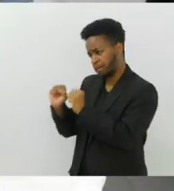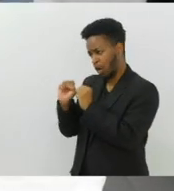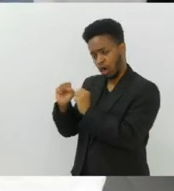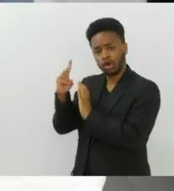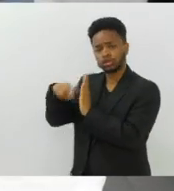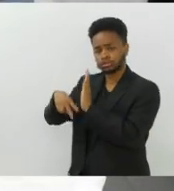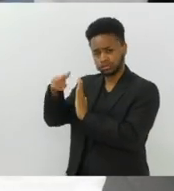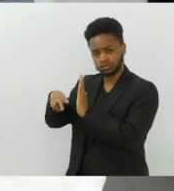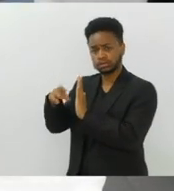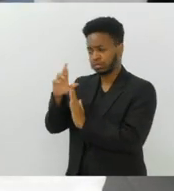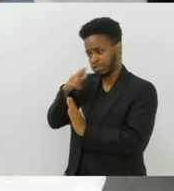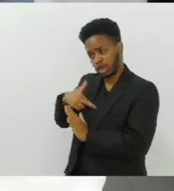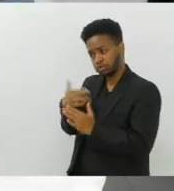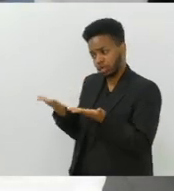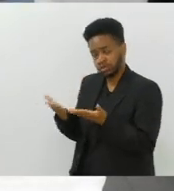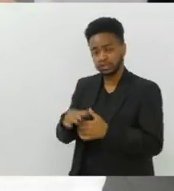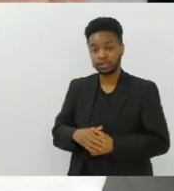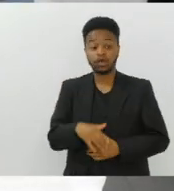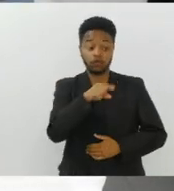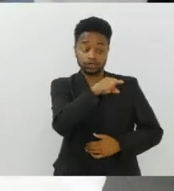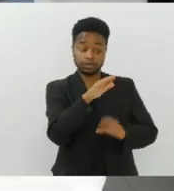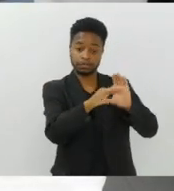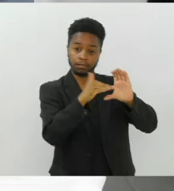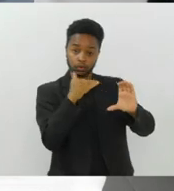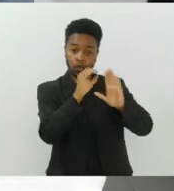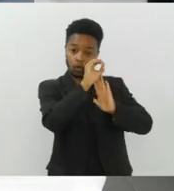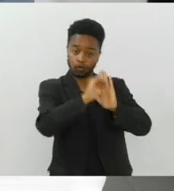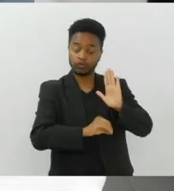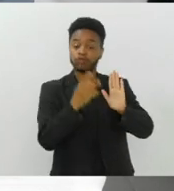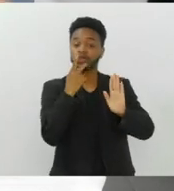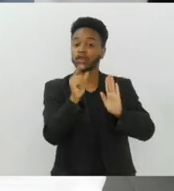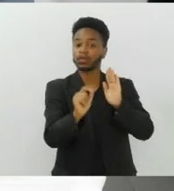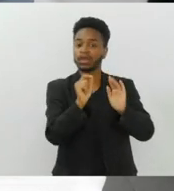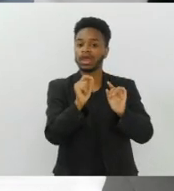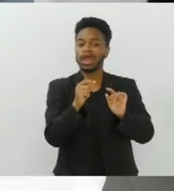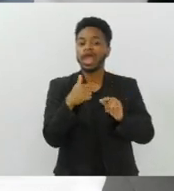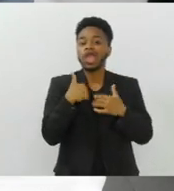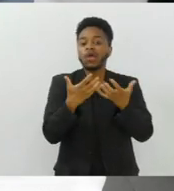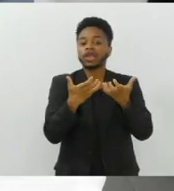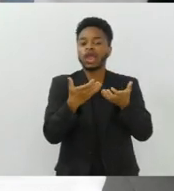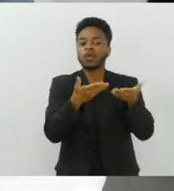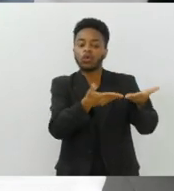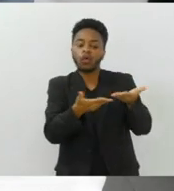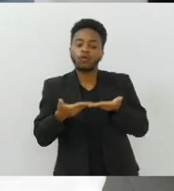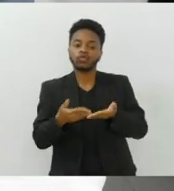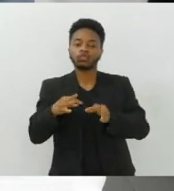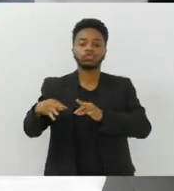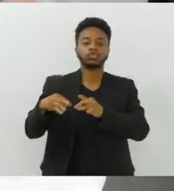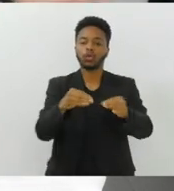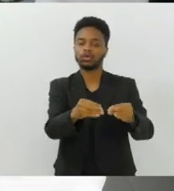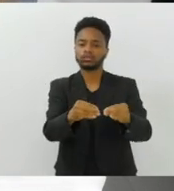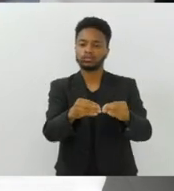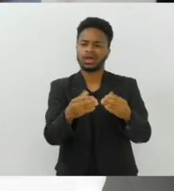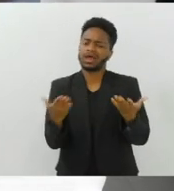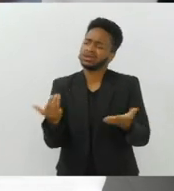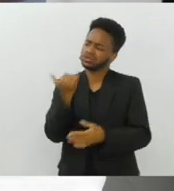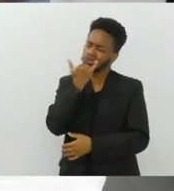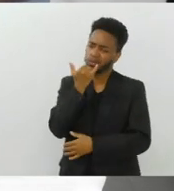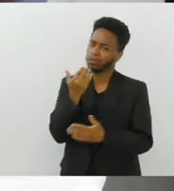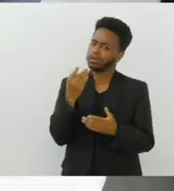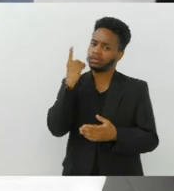problema. Quando Vossa Excelência me mandou um ofício dizendo: eu quero que convoque todas. Me perdoe,